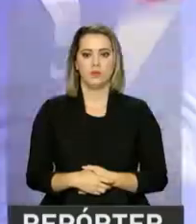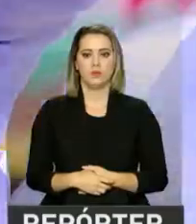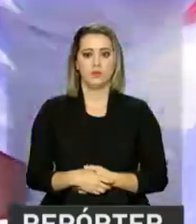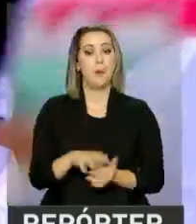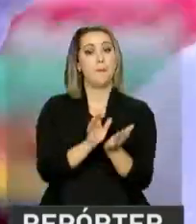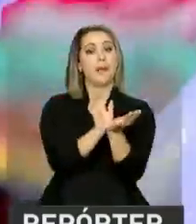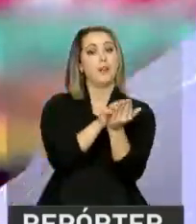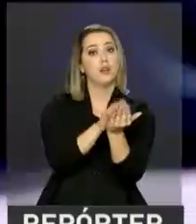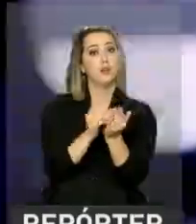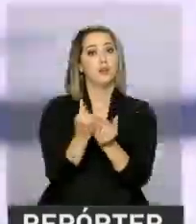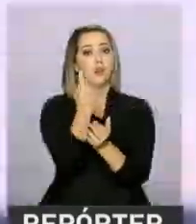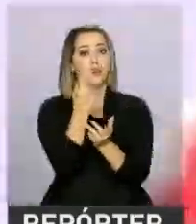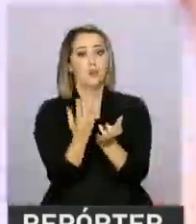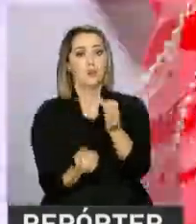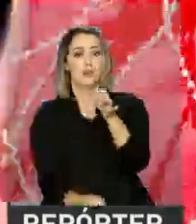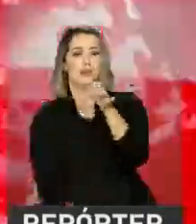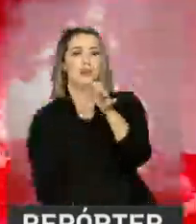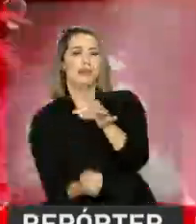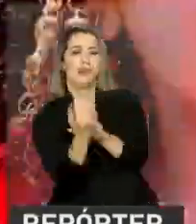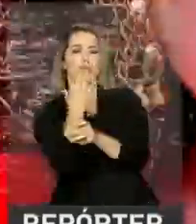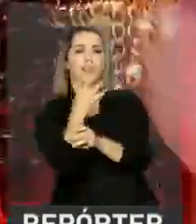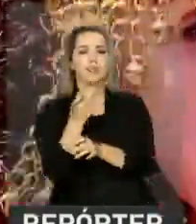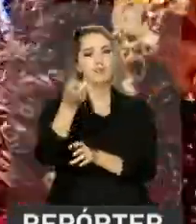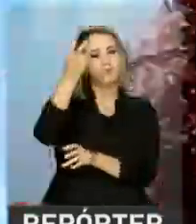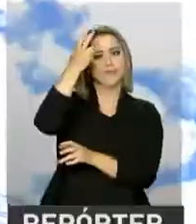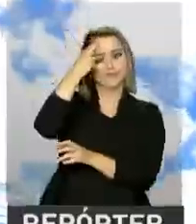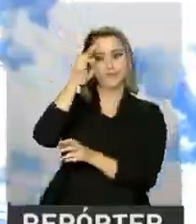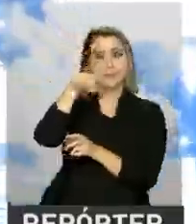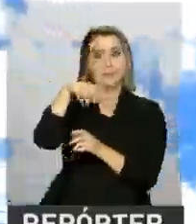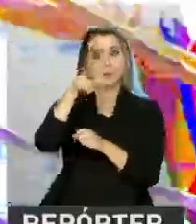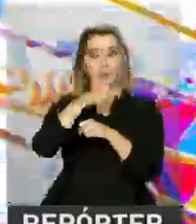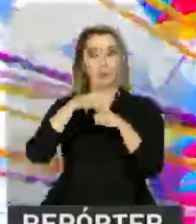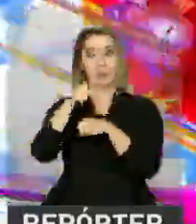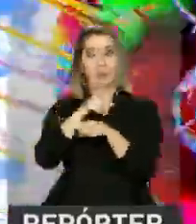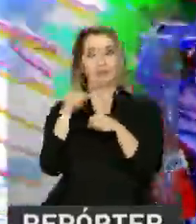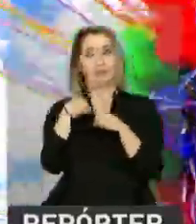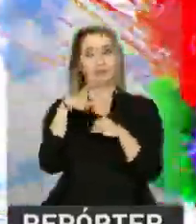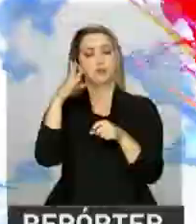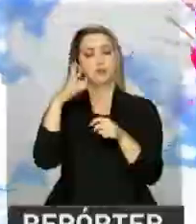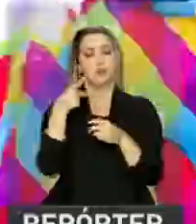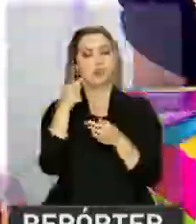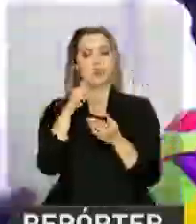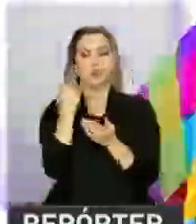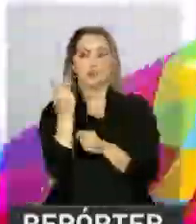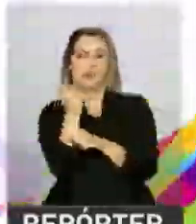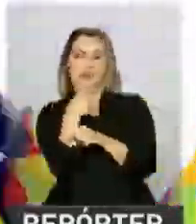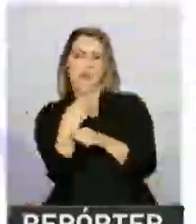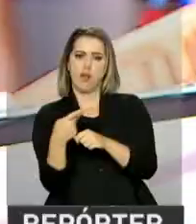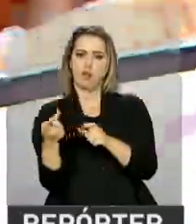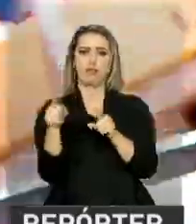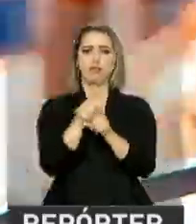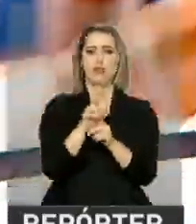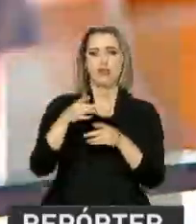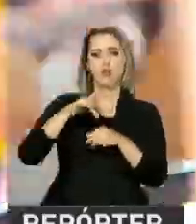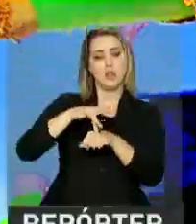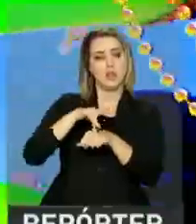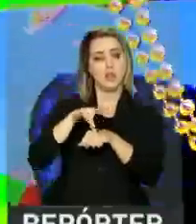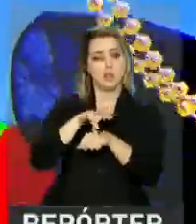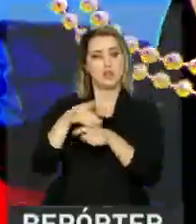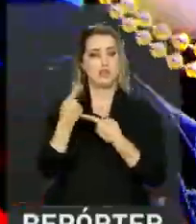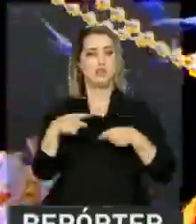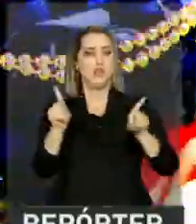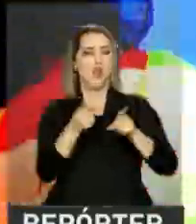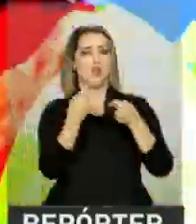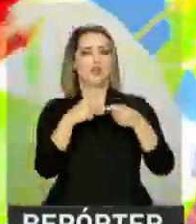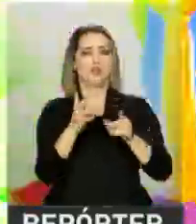Pernambuco é um dos berços principais das manifestações populares do país. Nas artes plásticas, na dança, na música.